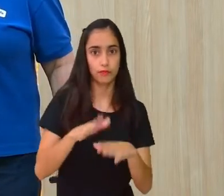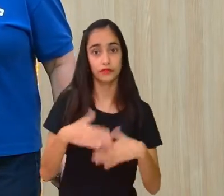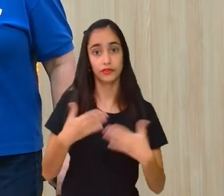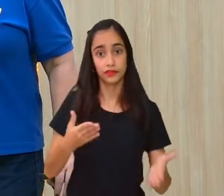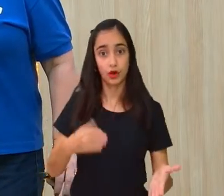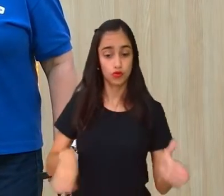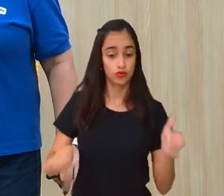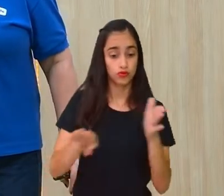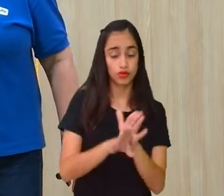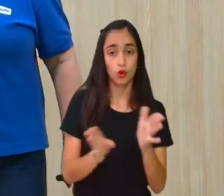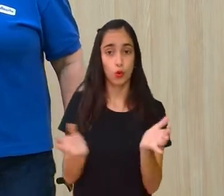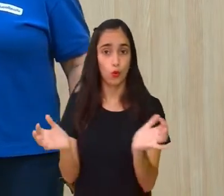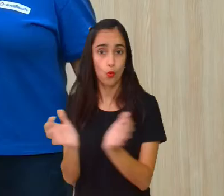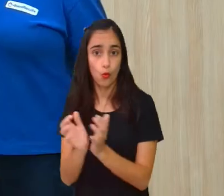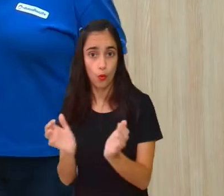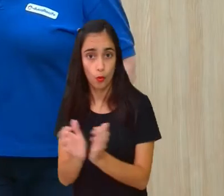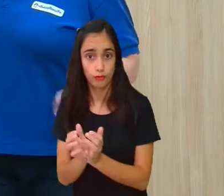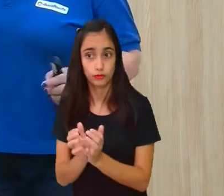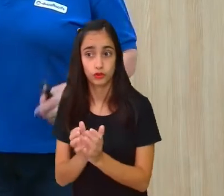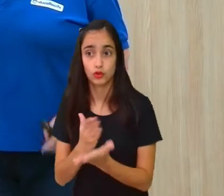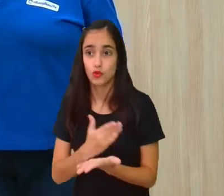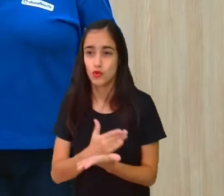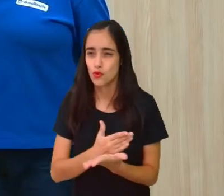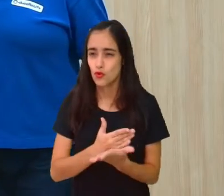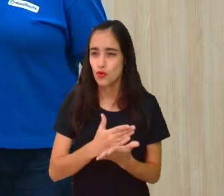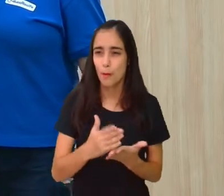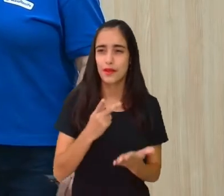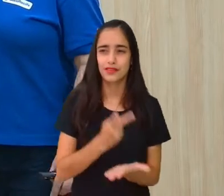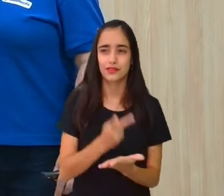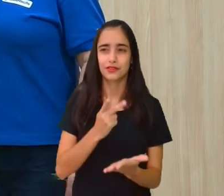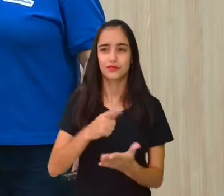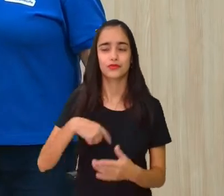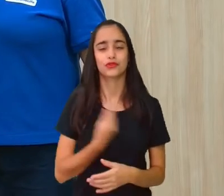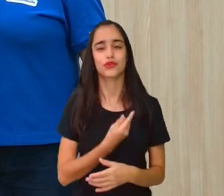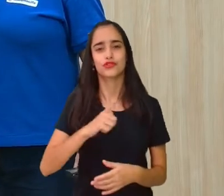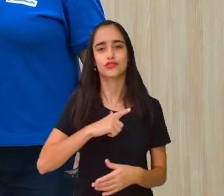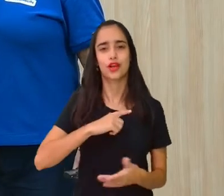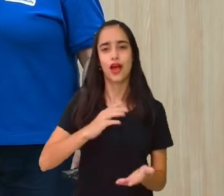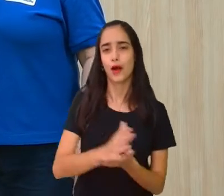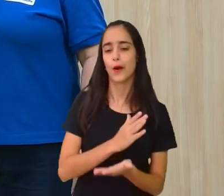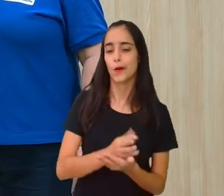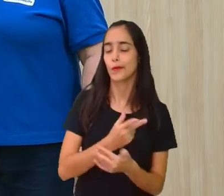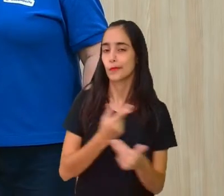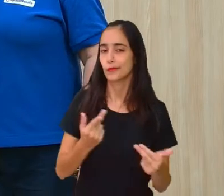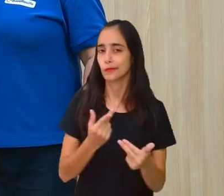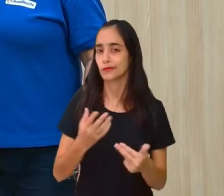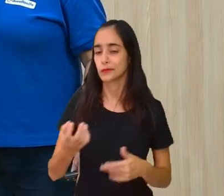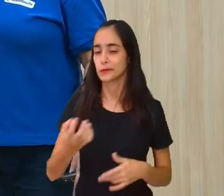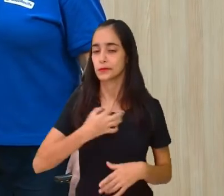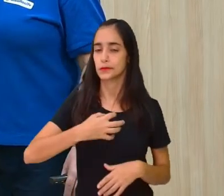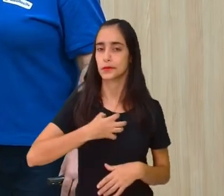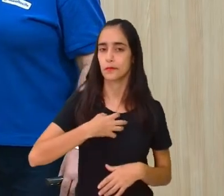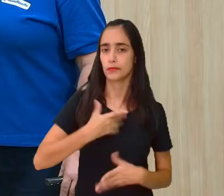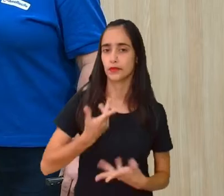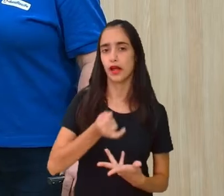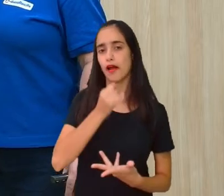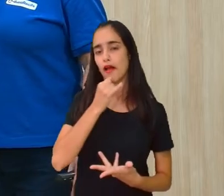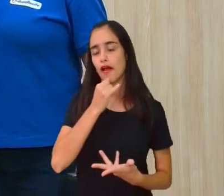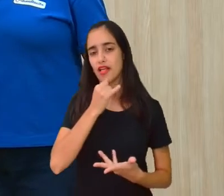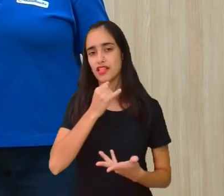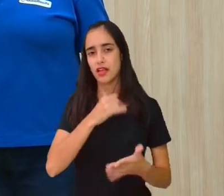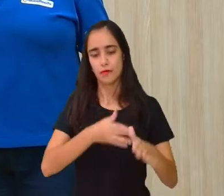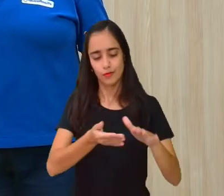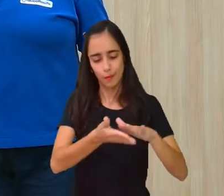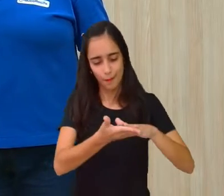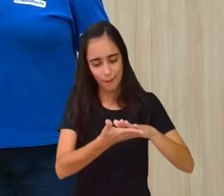conjunto, né, começa a atacar, a gente tem alguns sintomas. Vermelhidão, a dor, né, que aí já está mostrando